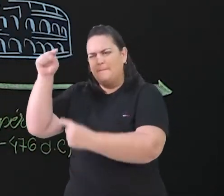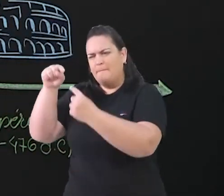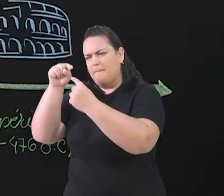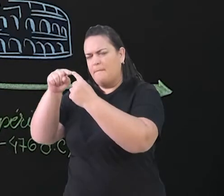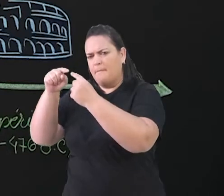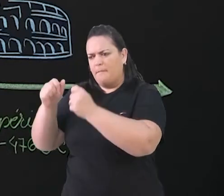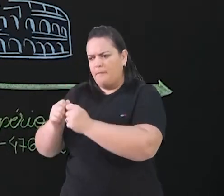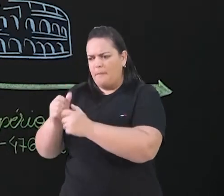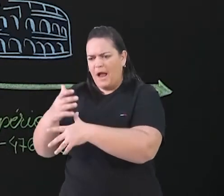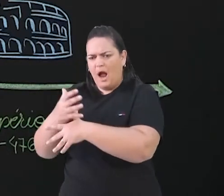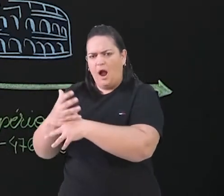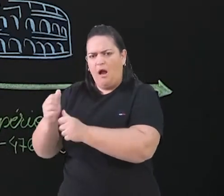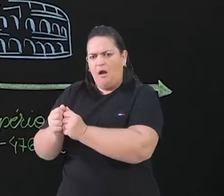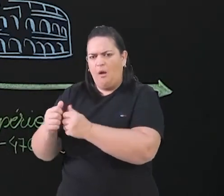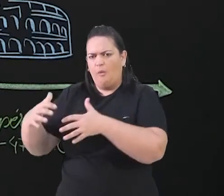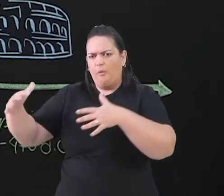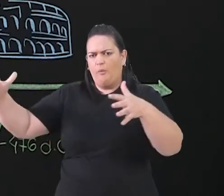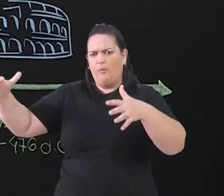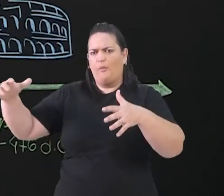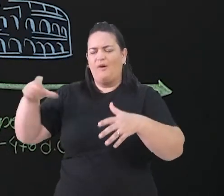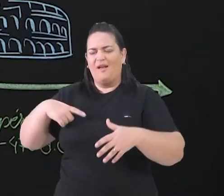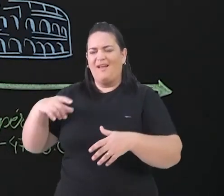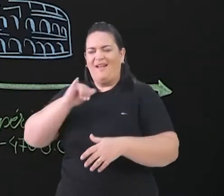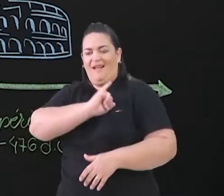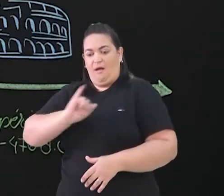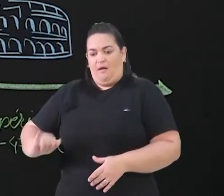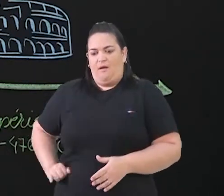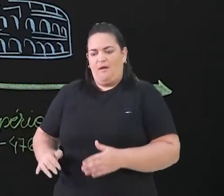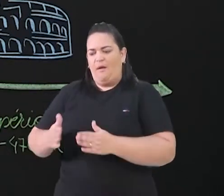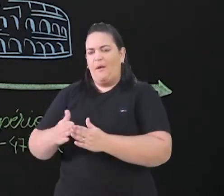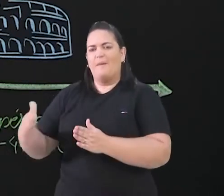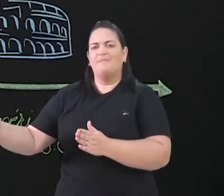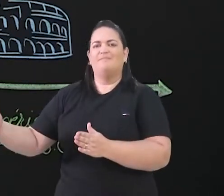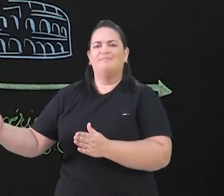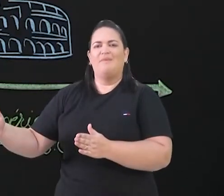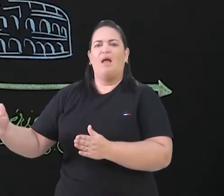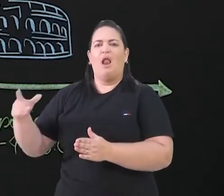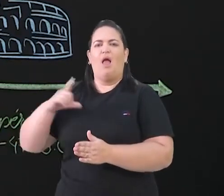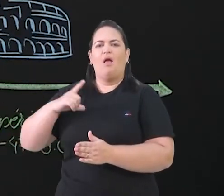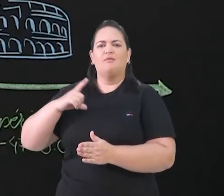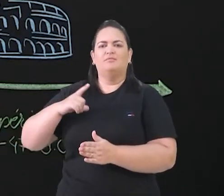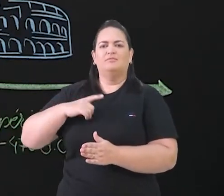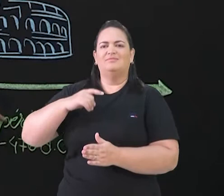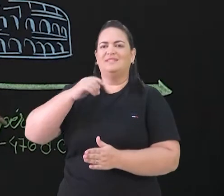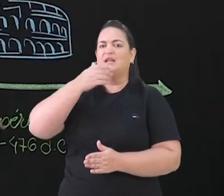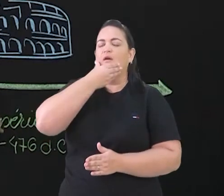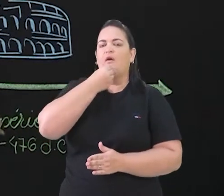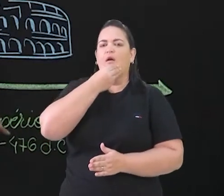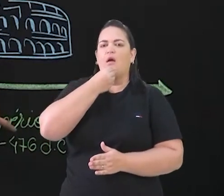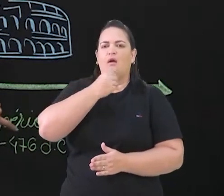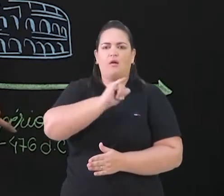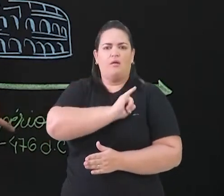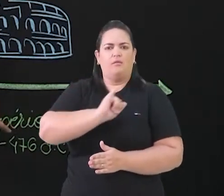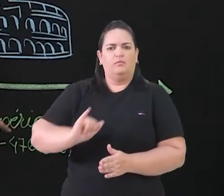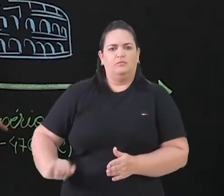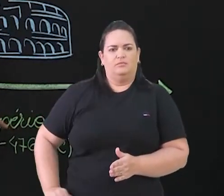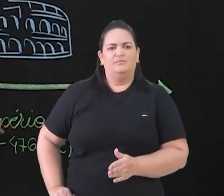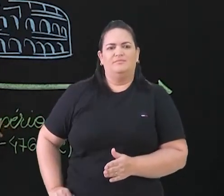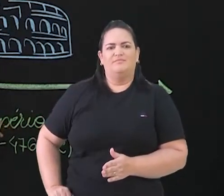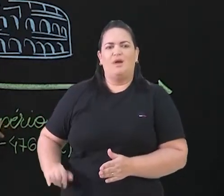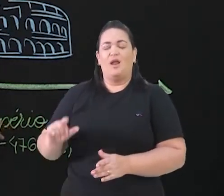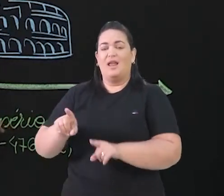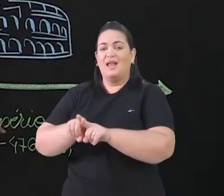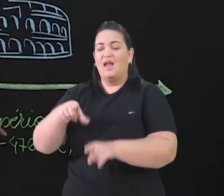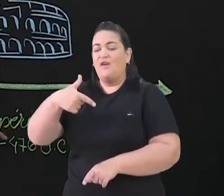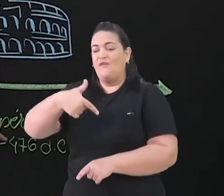de Roma, o período do Império, né, governado pelos imperadores, entre 27 a.C. até o fim do Império Romano